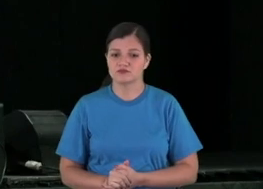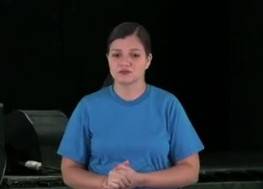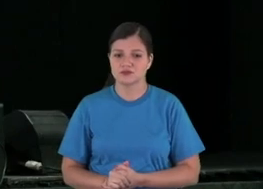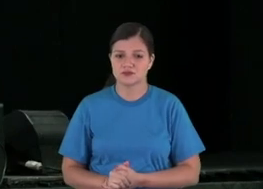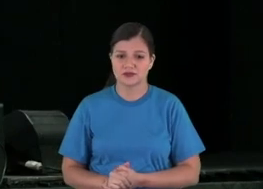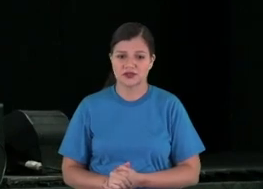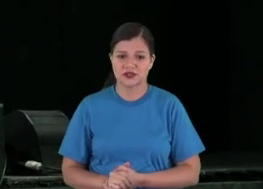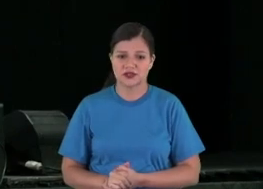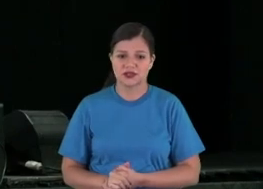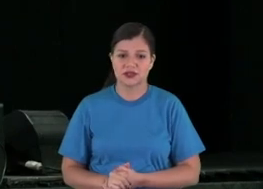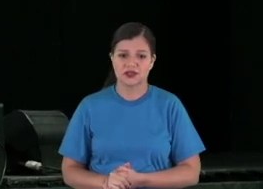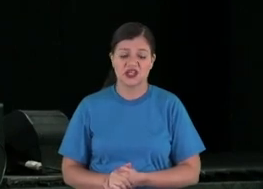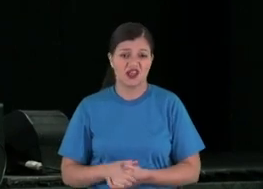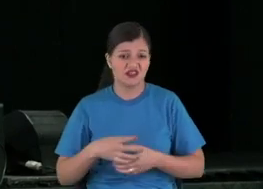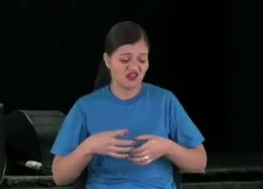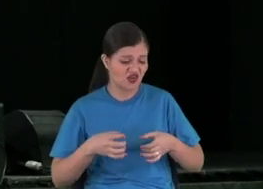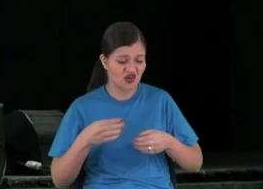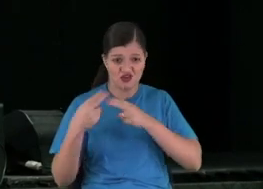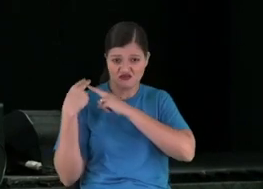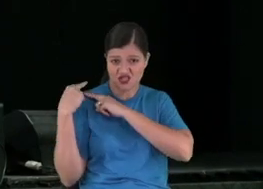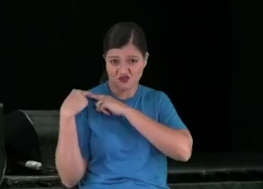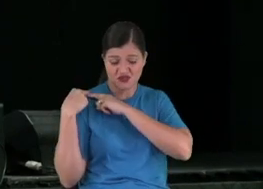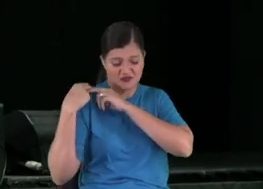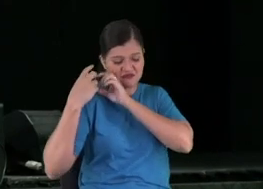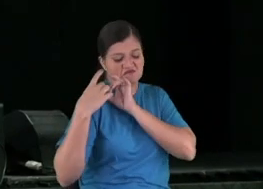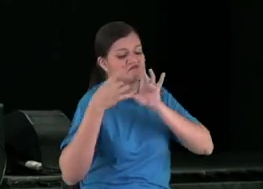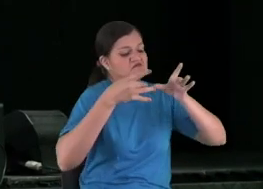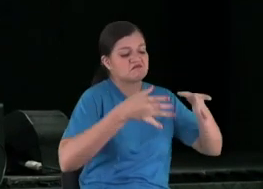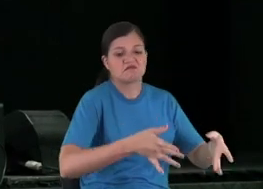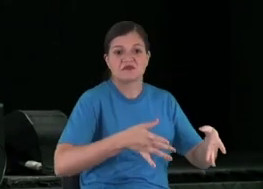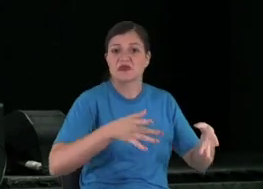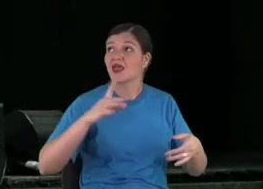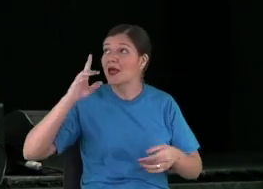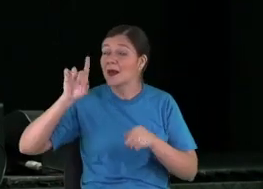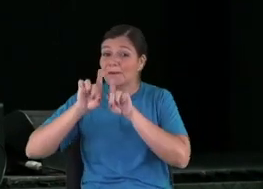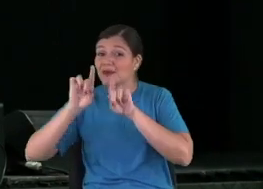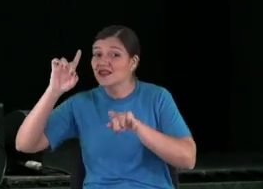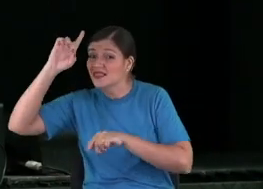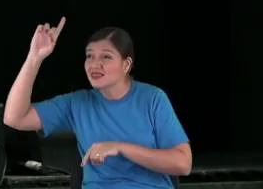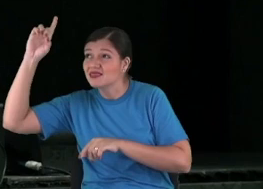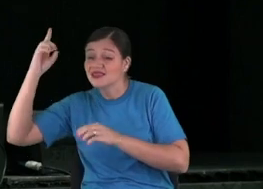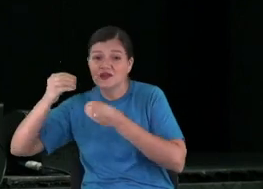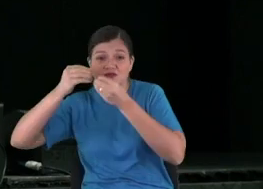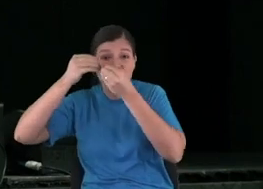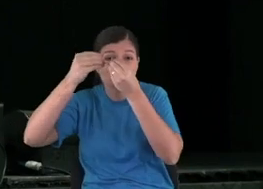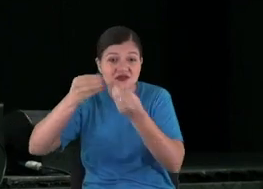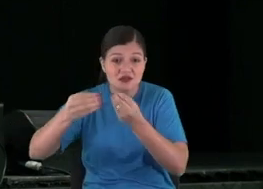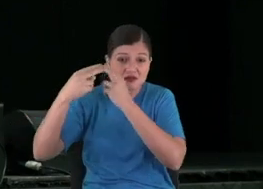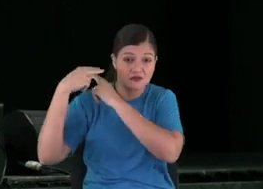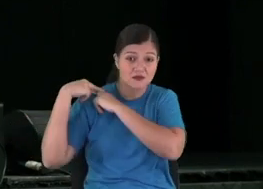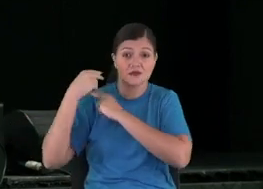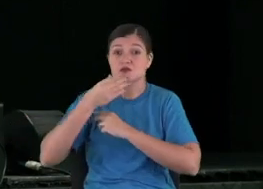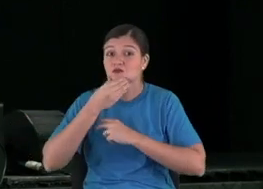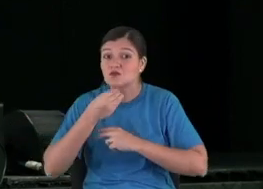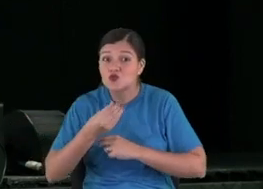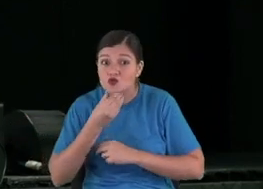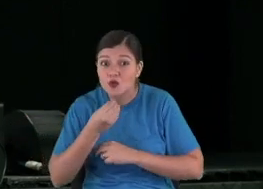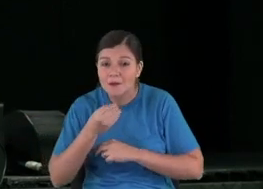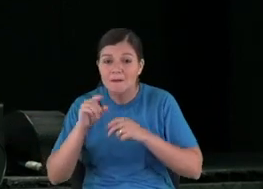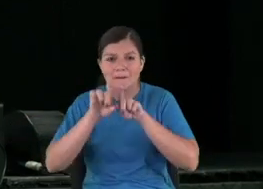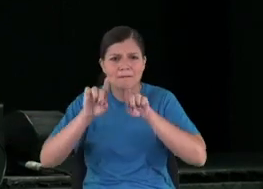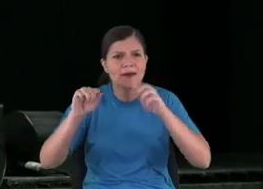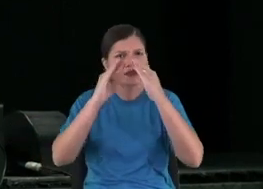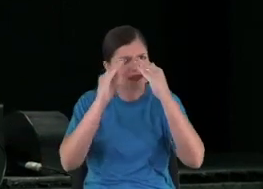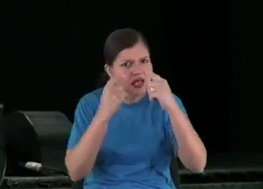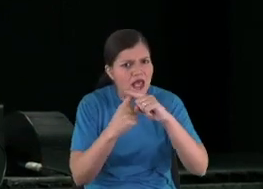e se abdica dessa responsabilidade que Deus deu para o homem. Mas a igreja pode reverter isso aí, e